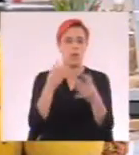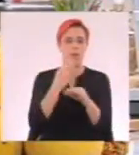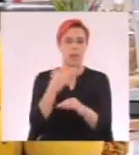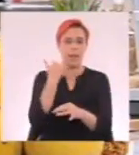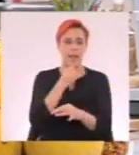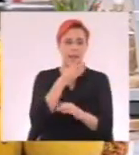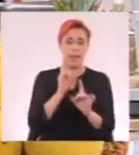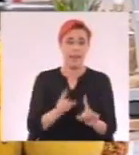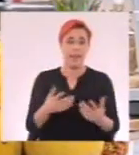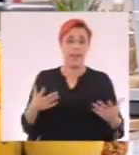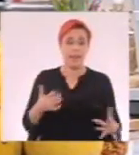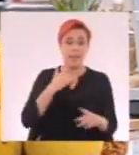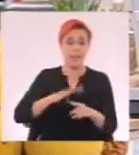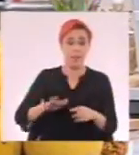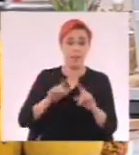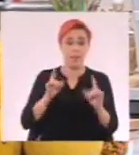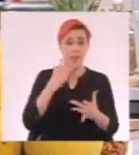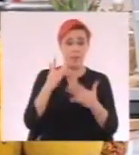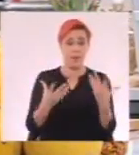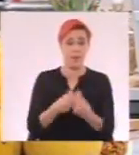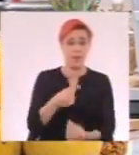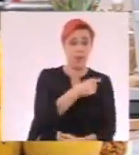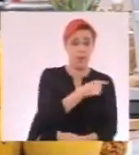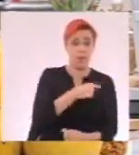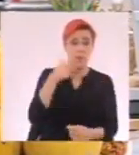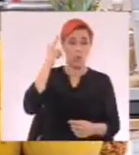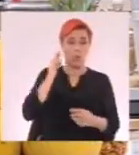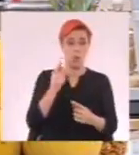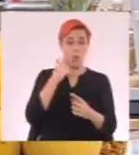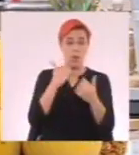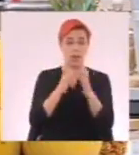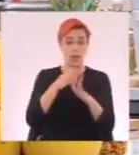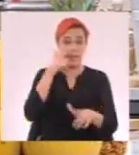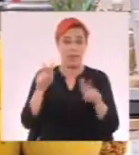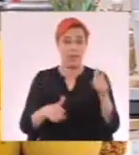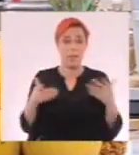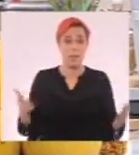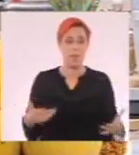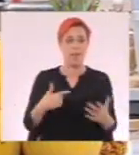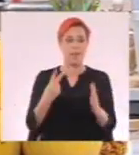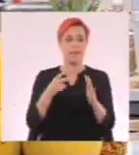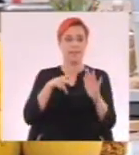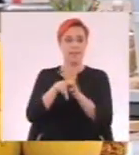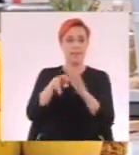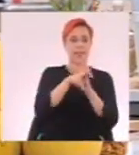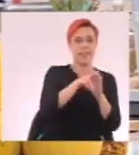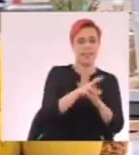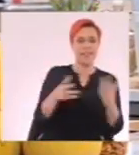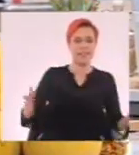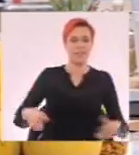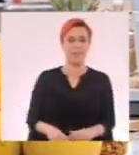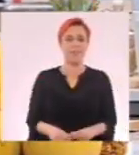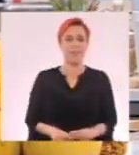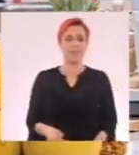e de alegria. E agora, muita sorte é ir ao teatro com o João Baião, porque o João Baião conhece toda a gente e entramos nos bastidores e tudo. Só